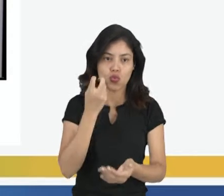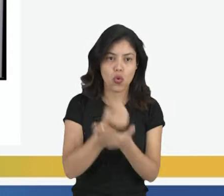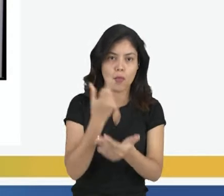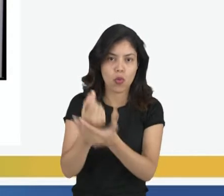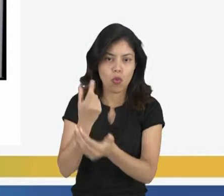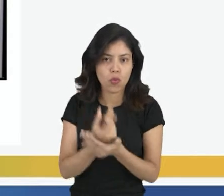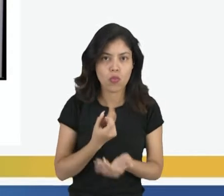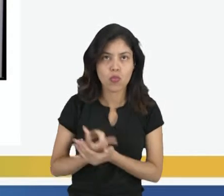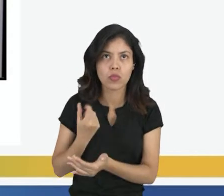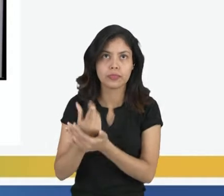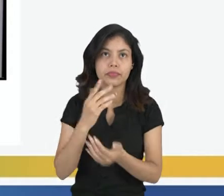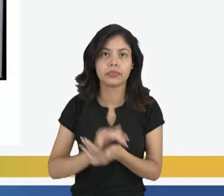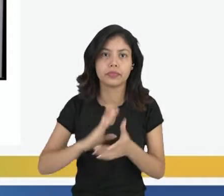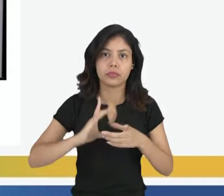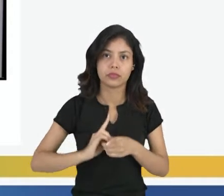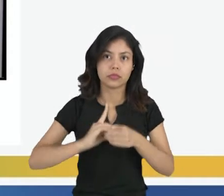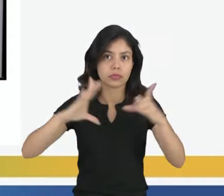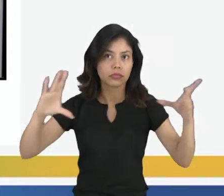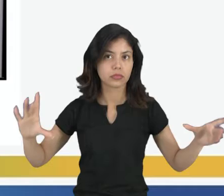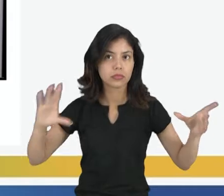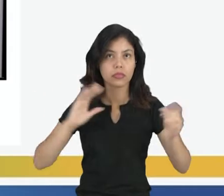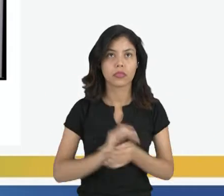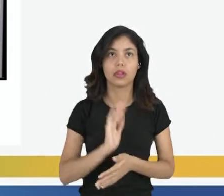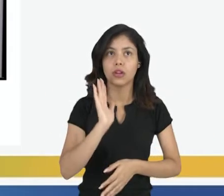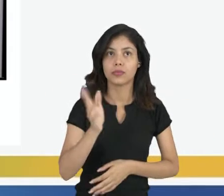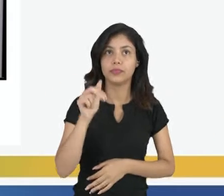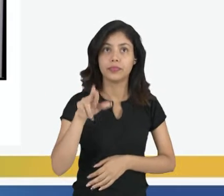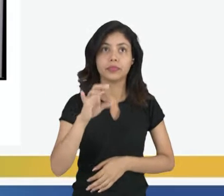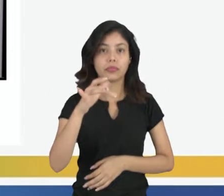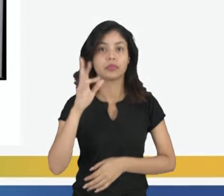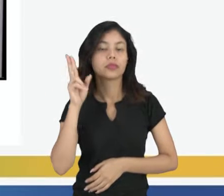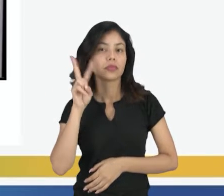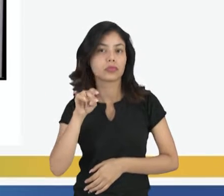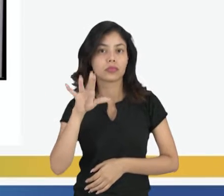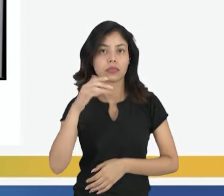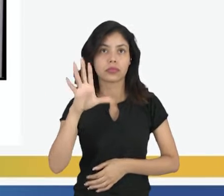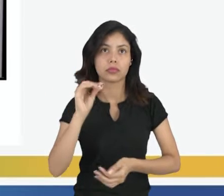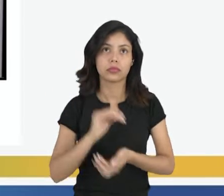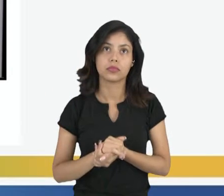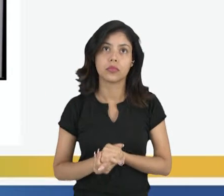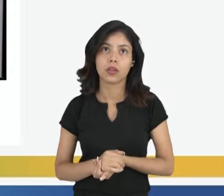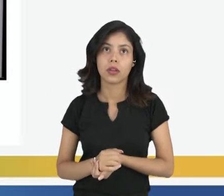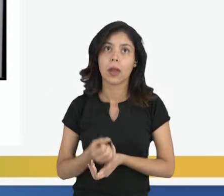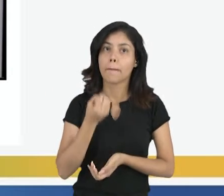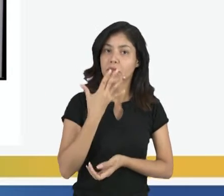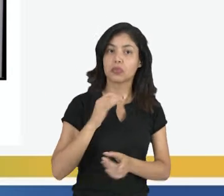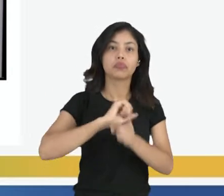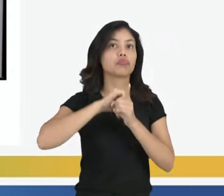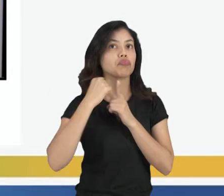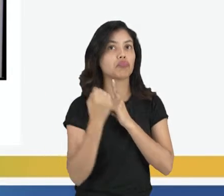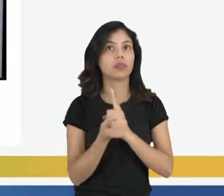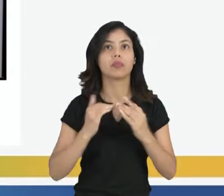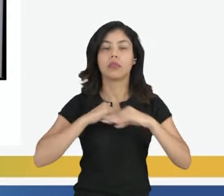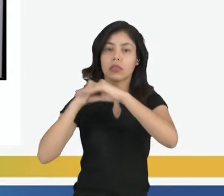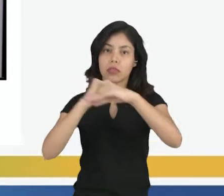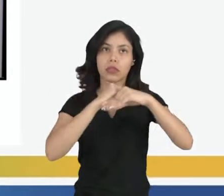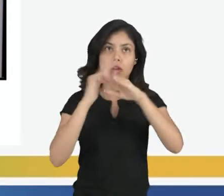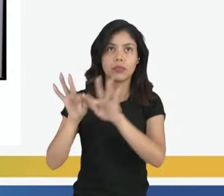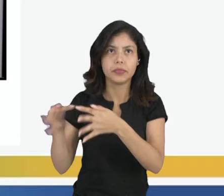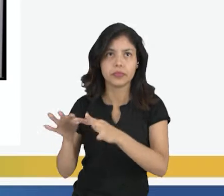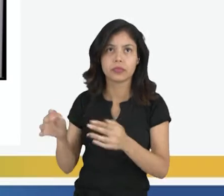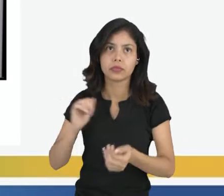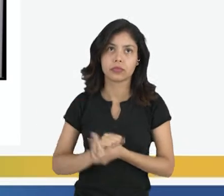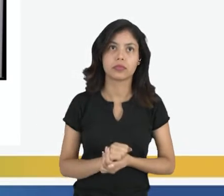consumismo e a democracia. E na União Soviética, a gente vai ter o bem-estar social, né, a igualdade, a